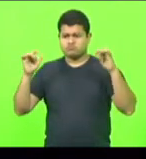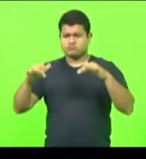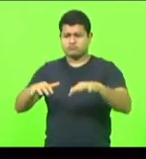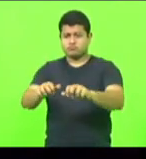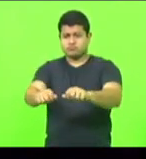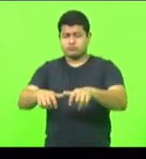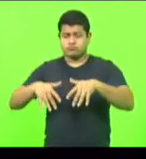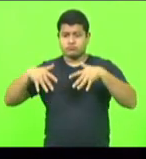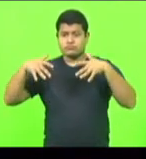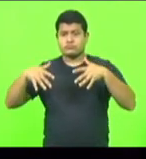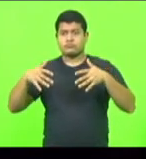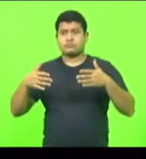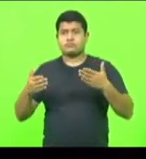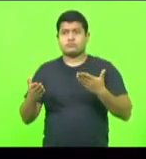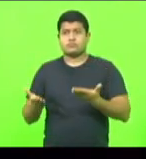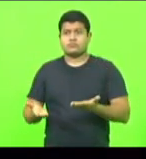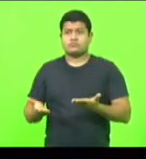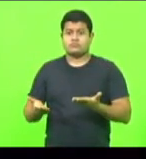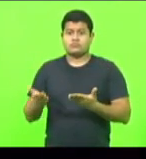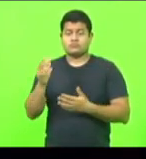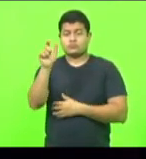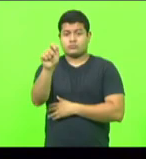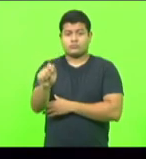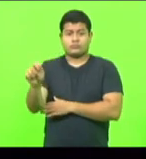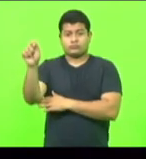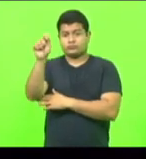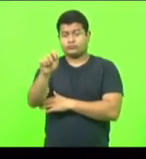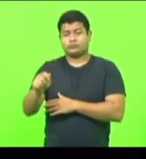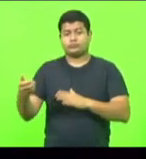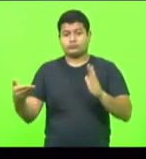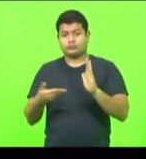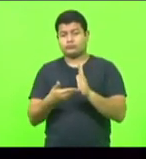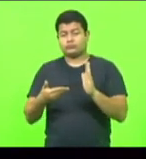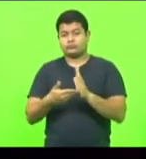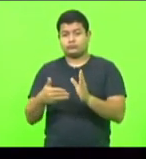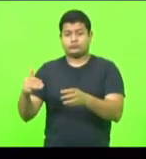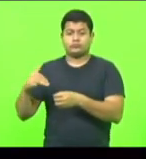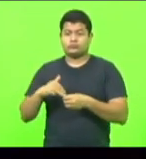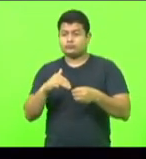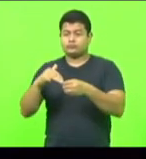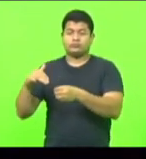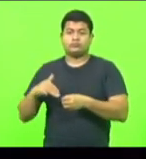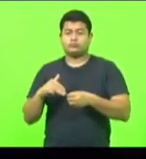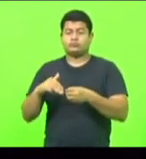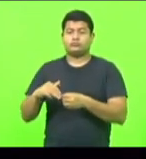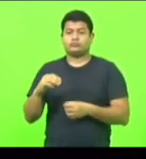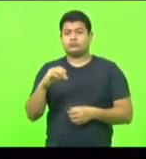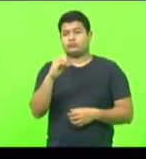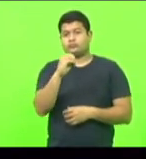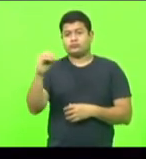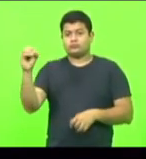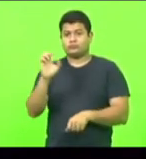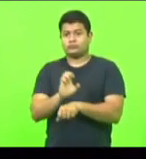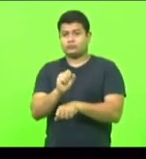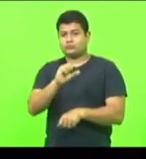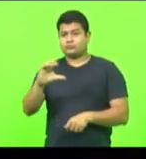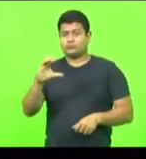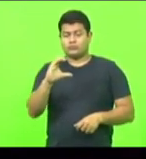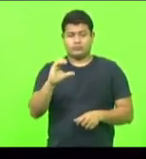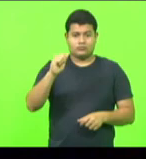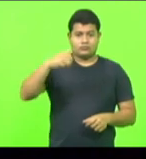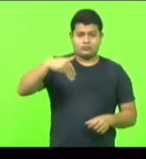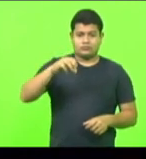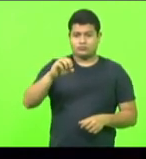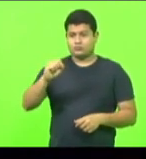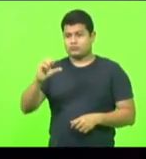auditório da Associação das Câmaras Municipais do Oeste de Santa Catarina, a CAMOSC, lá em